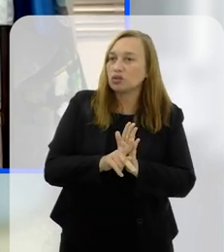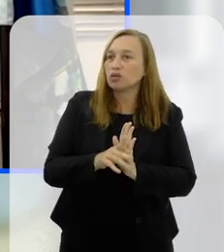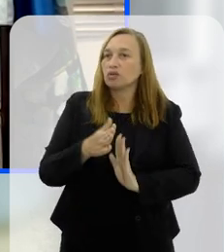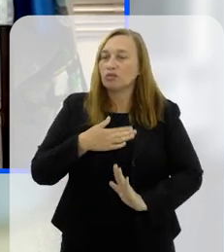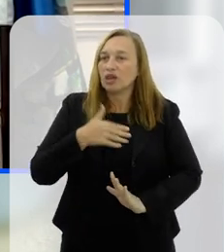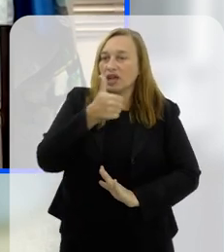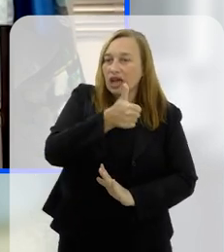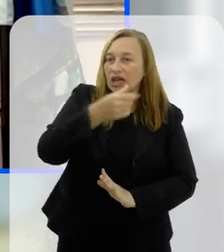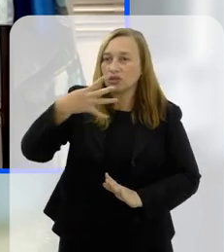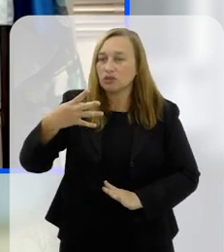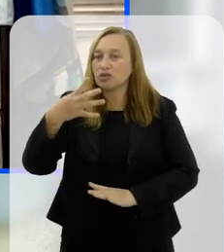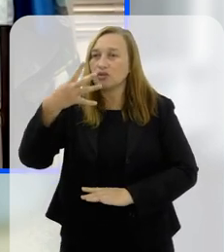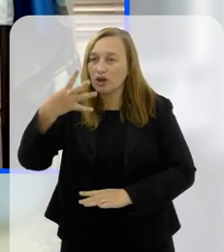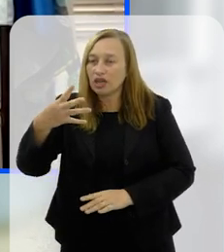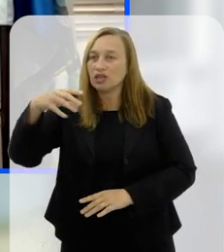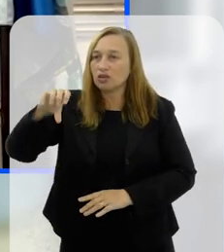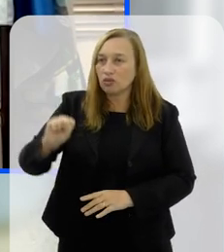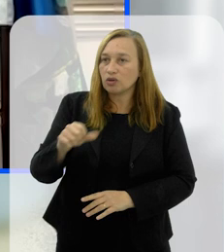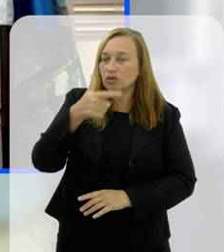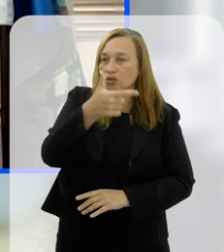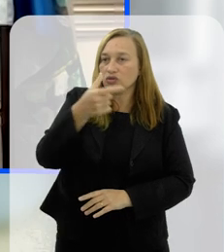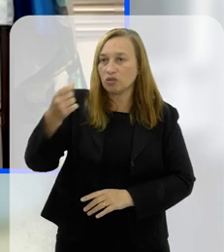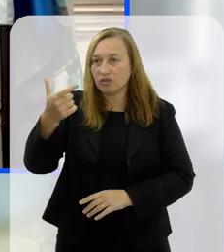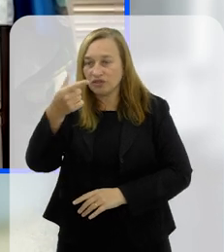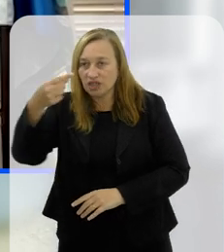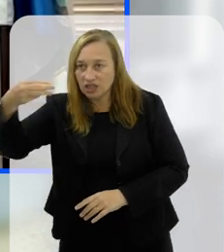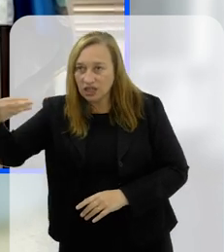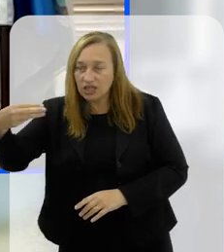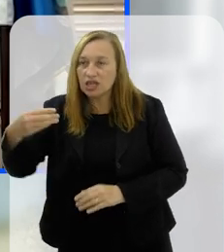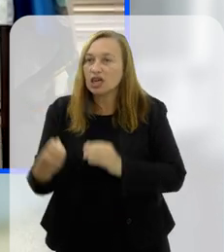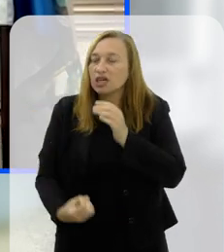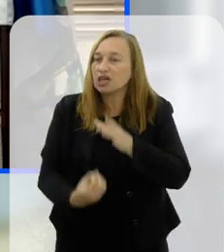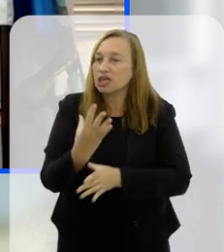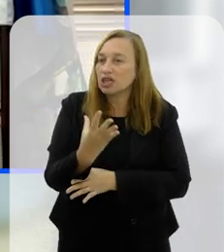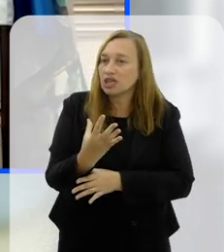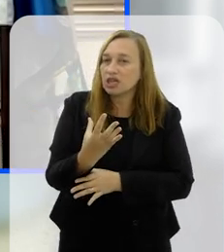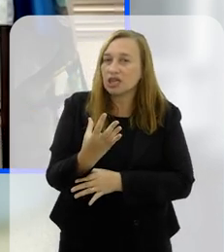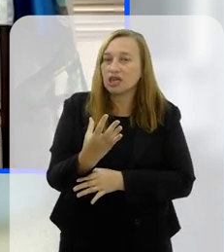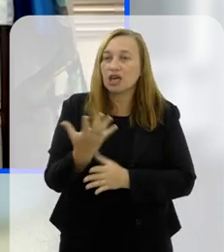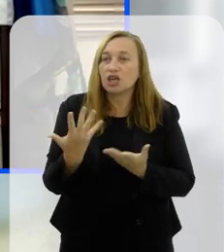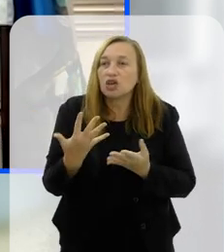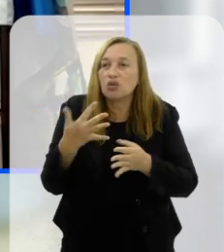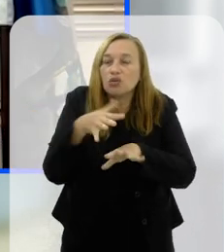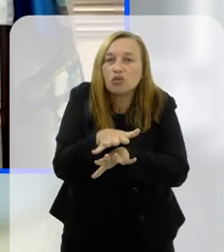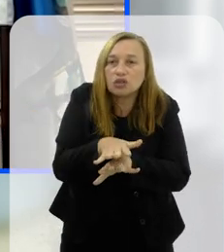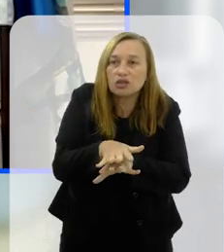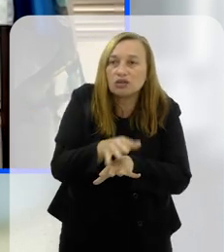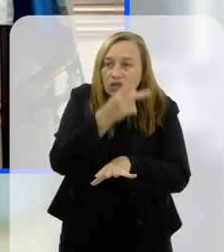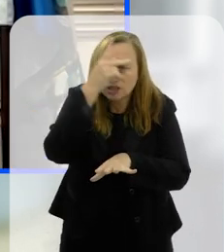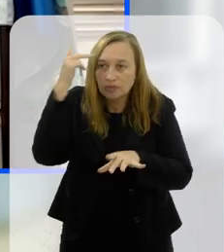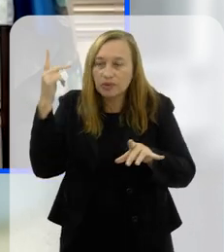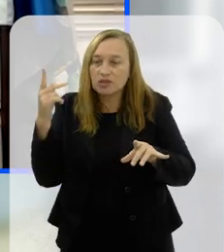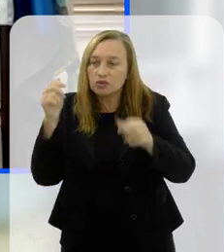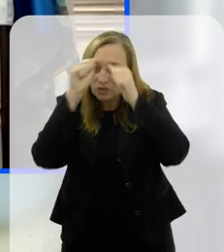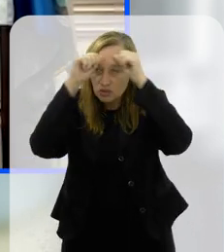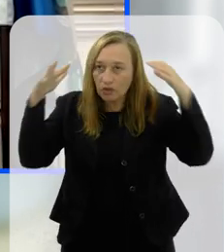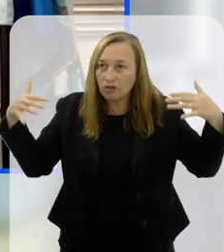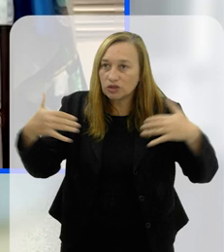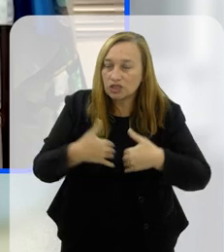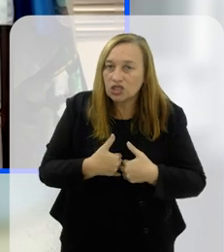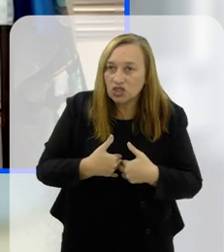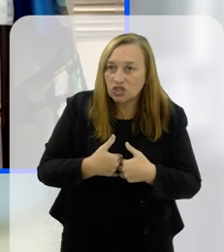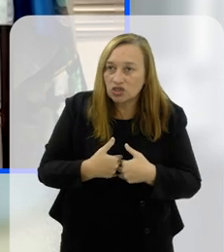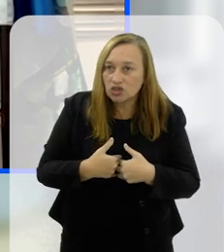u um projeto 148/2022 que cria forma de inclusão de pessoas com